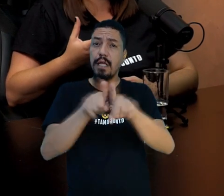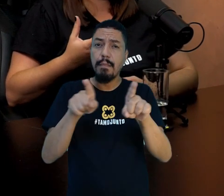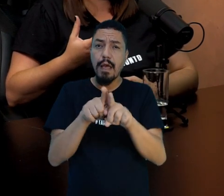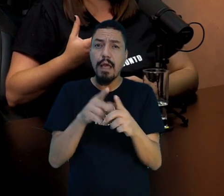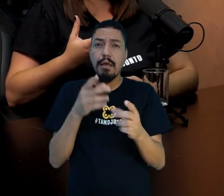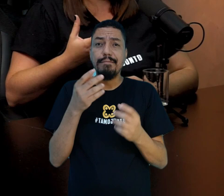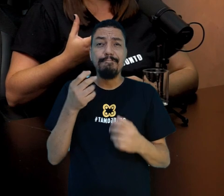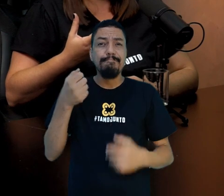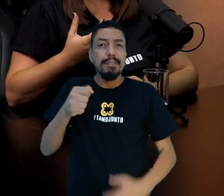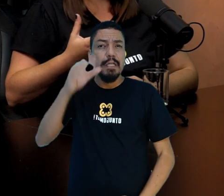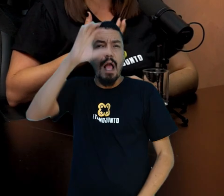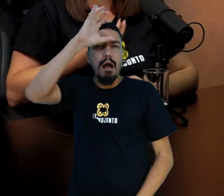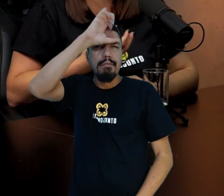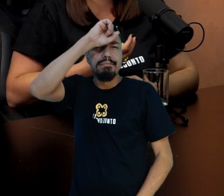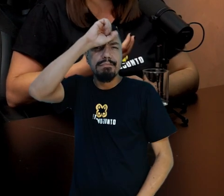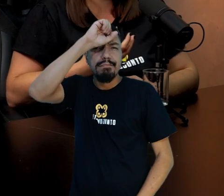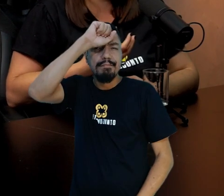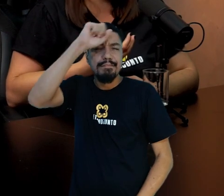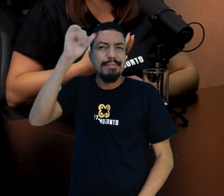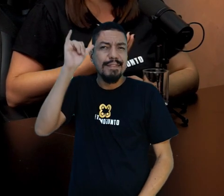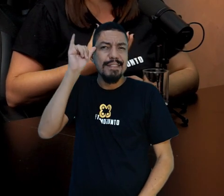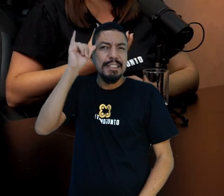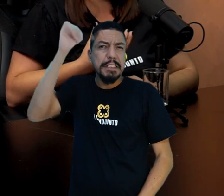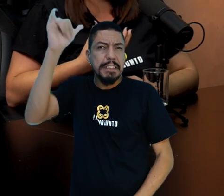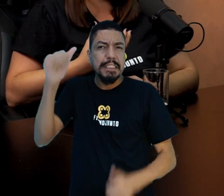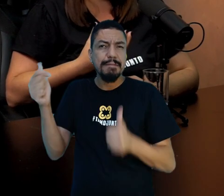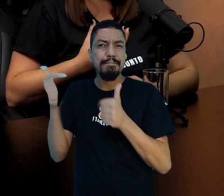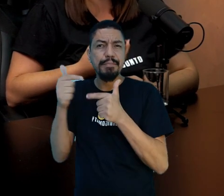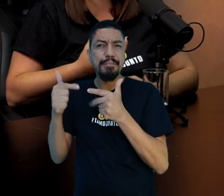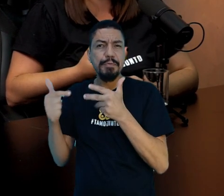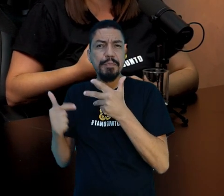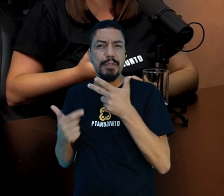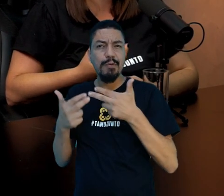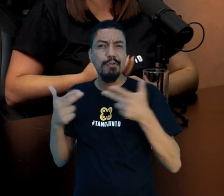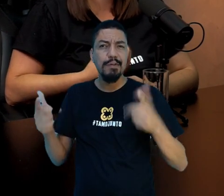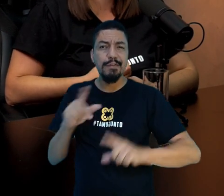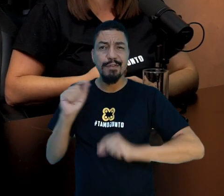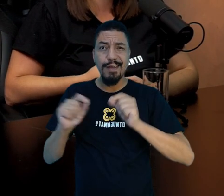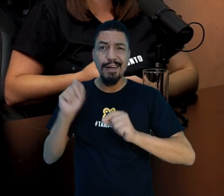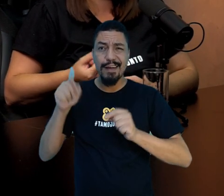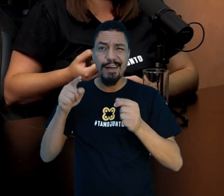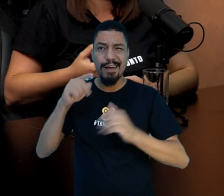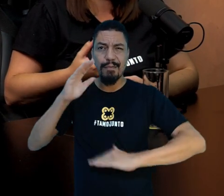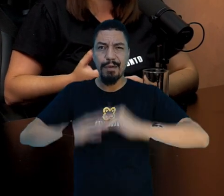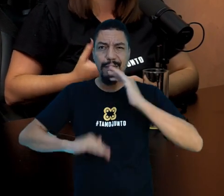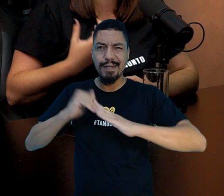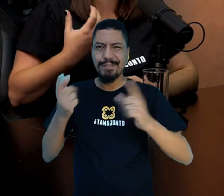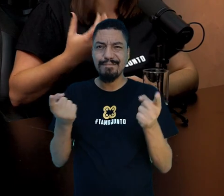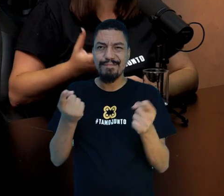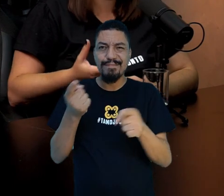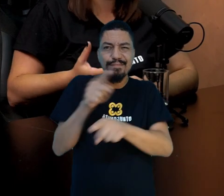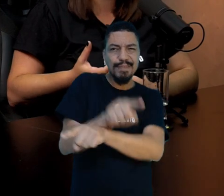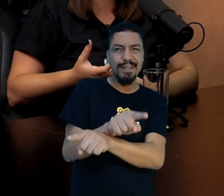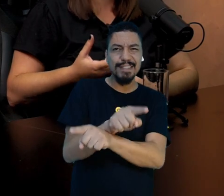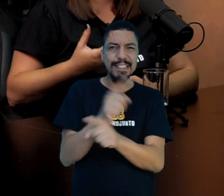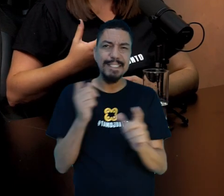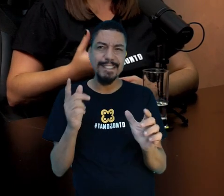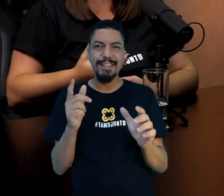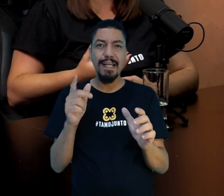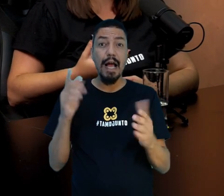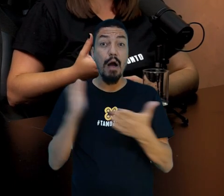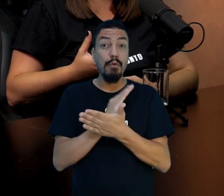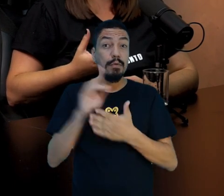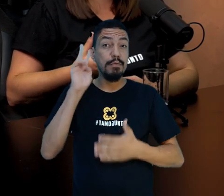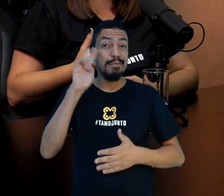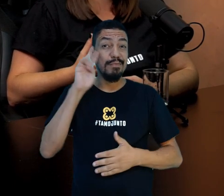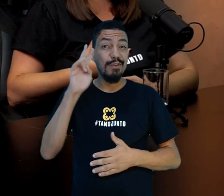também aprender a não fazer essas coisas, né? É uma boa prática invertida, vamos dizer assim. Você vai contar algumas histórias